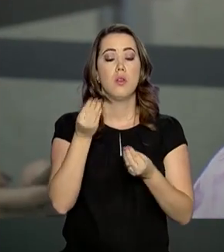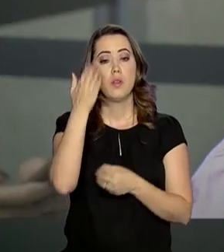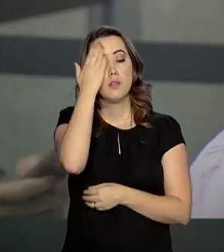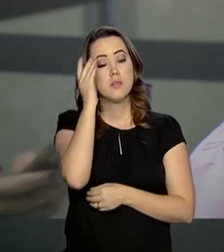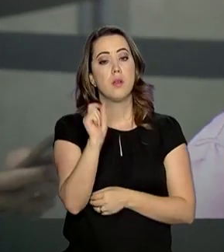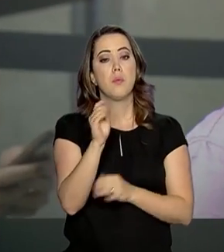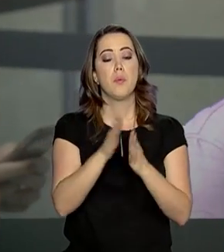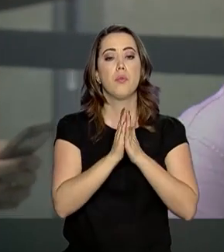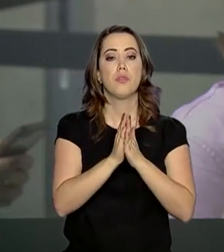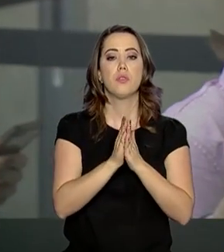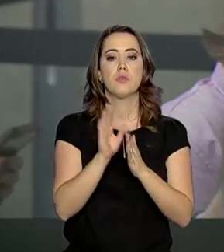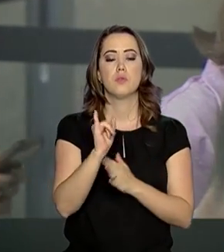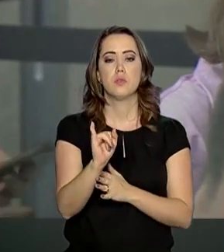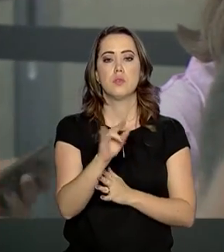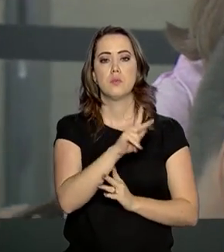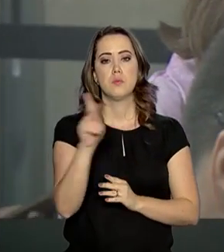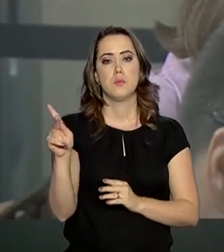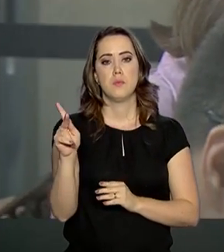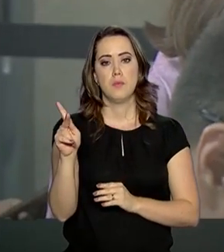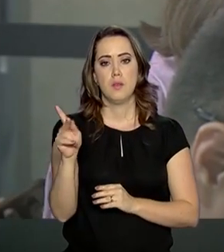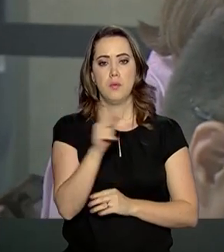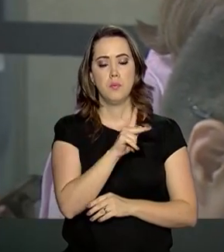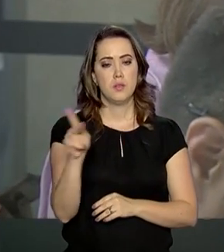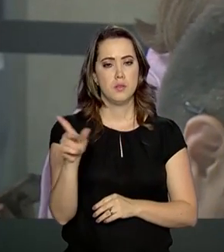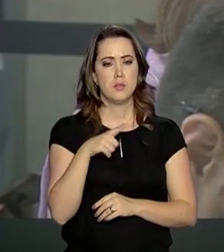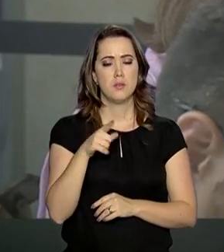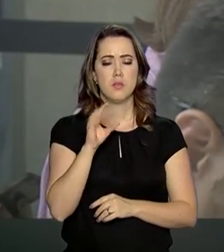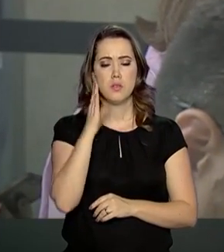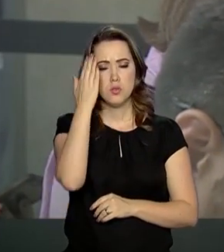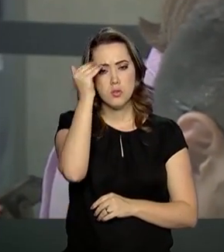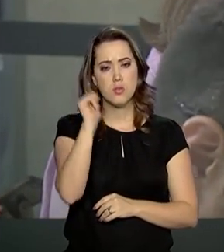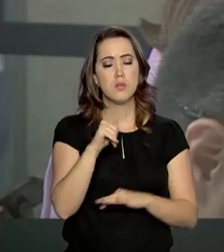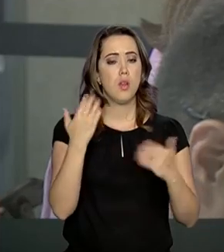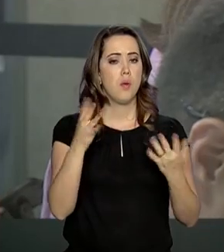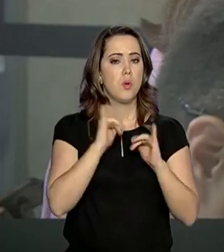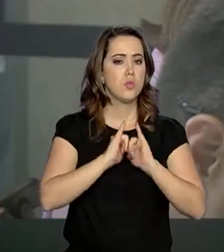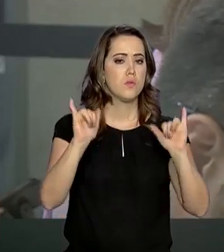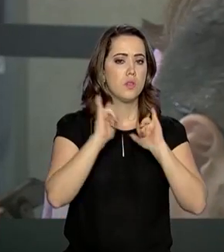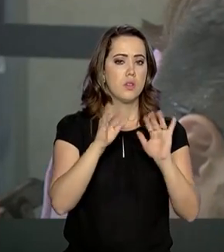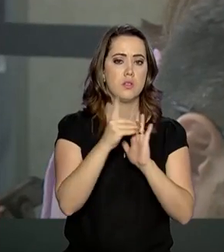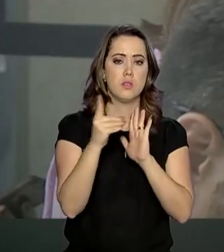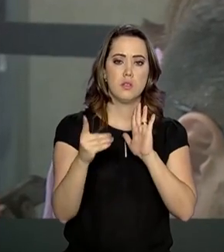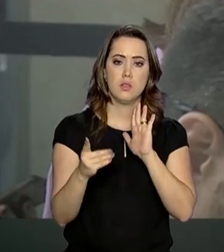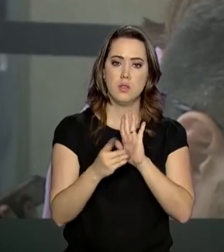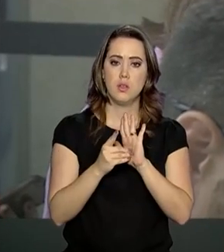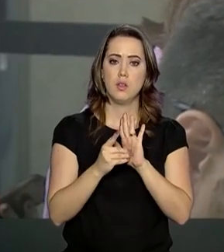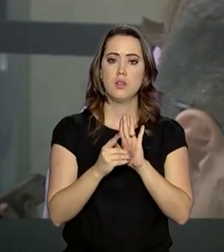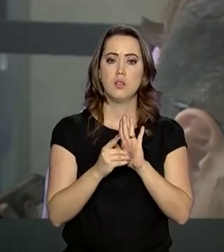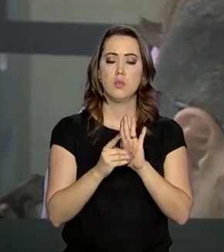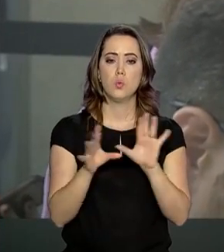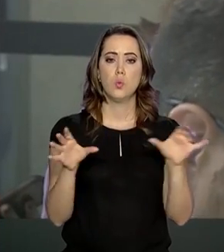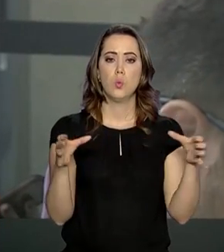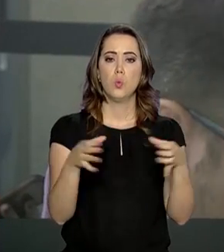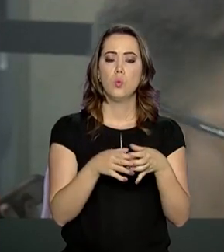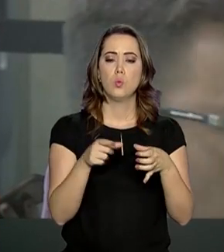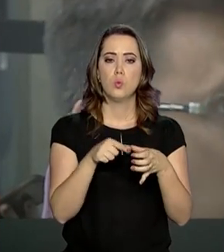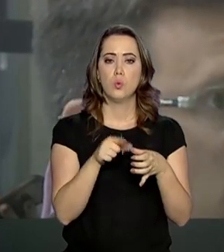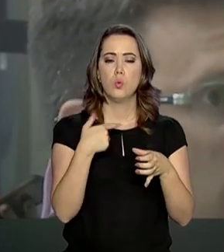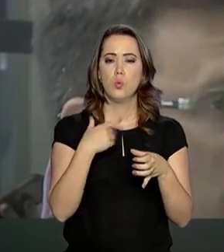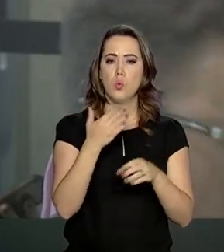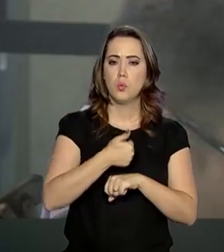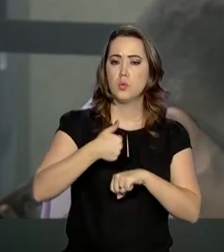gentileza porta-voz se o presidente ele tem previsão de divulgar o decreto sobre o Banco de Talentos um decreto